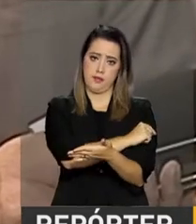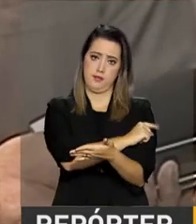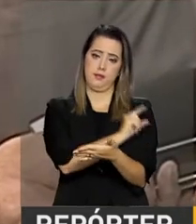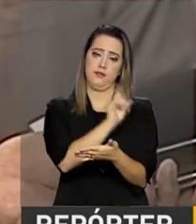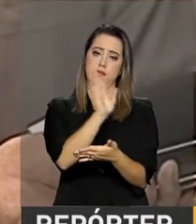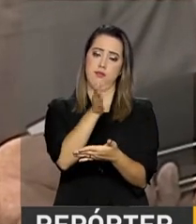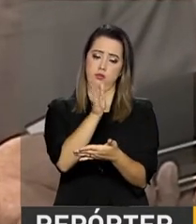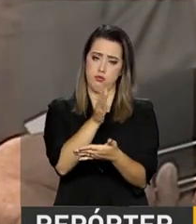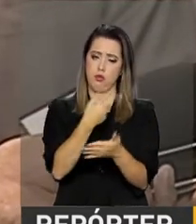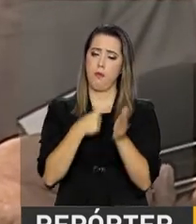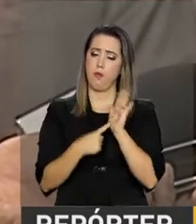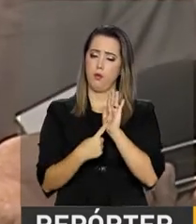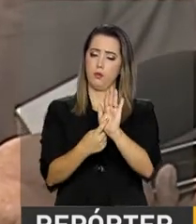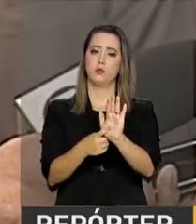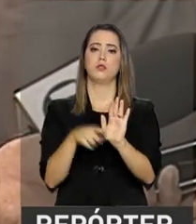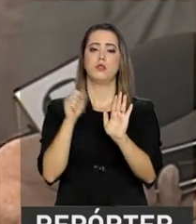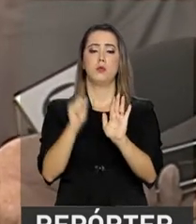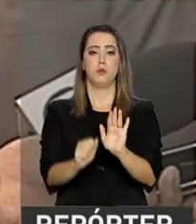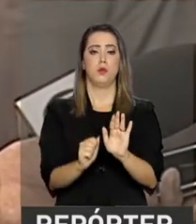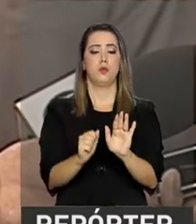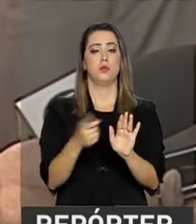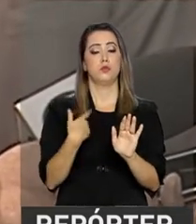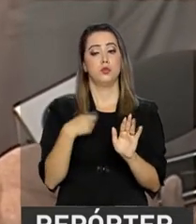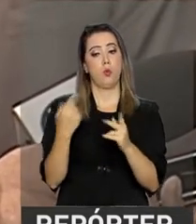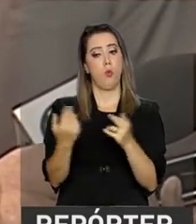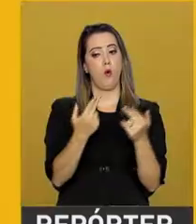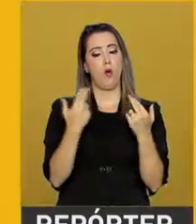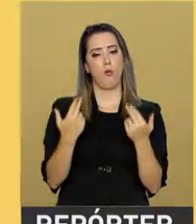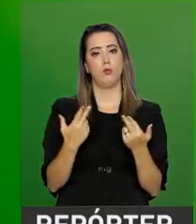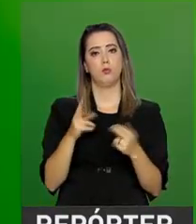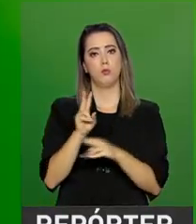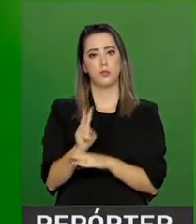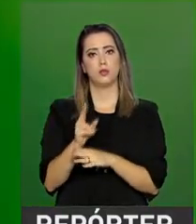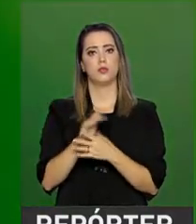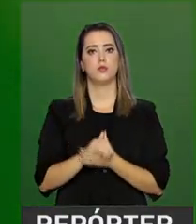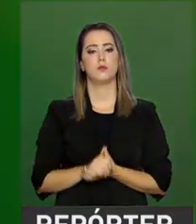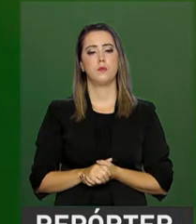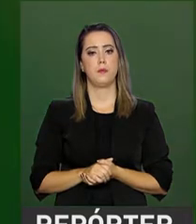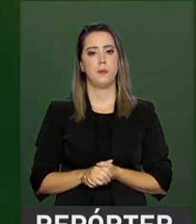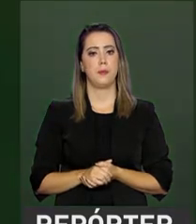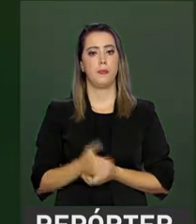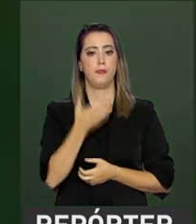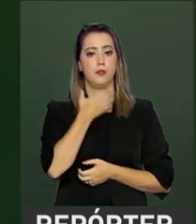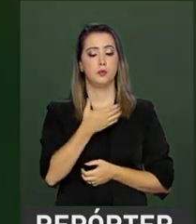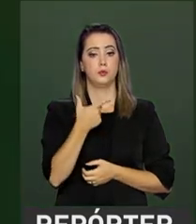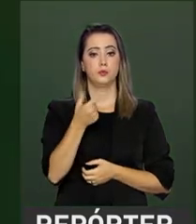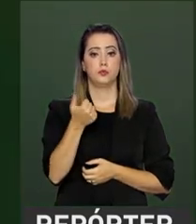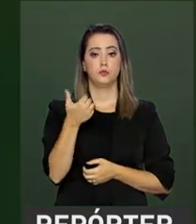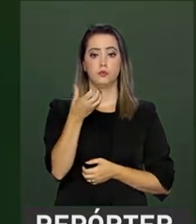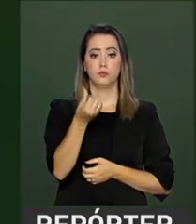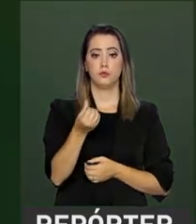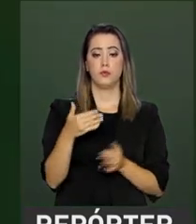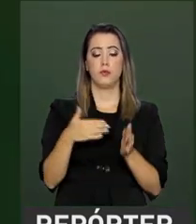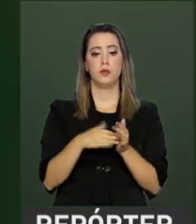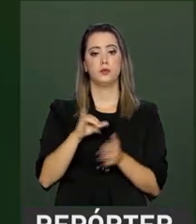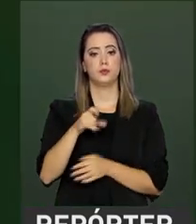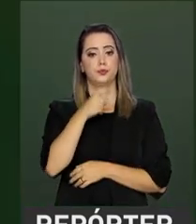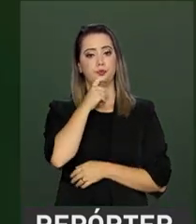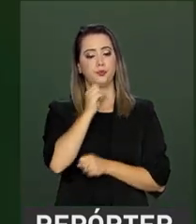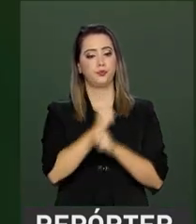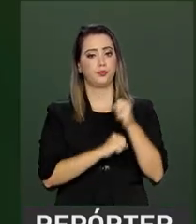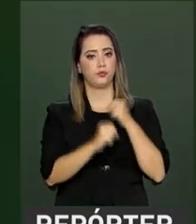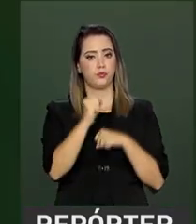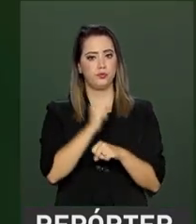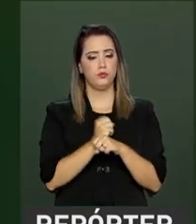que a potência da vacina era equivalente. Entre dezembro de 2016 e junho do ano passado,